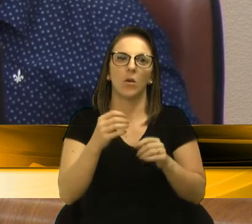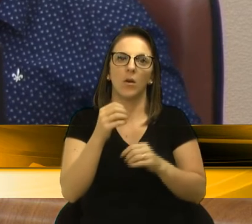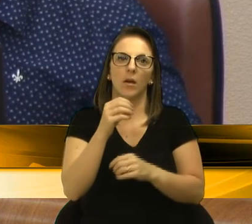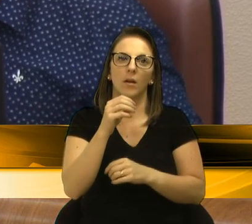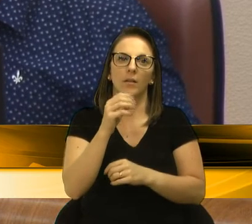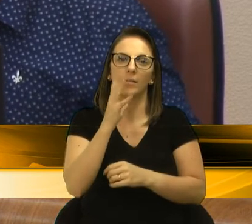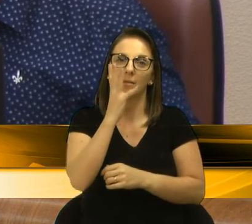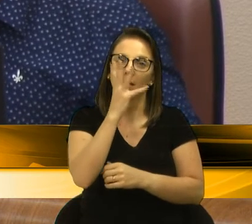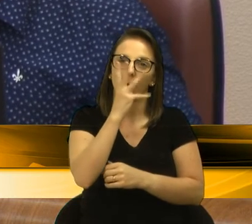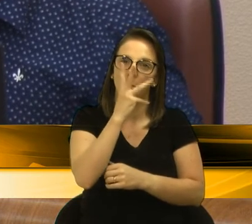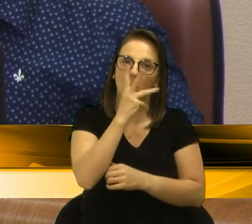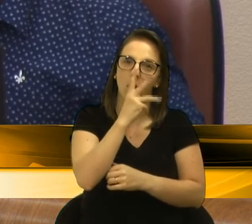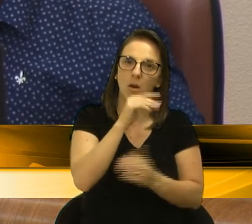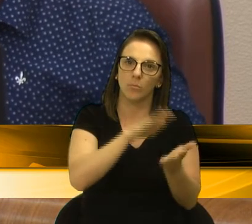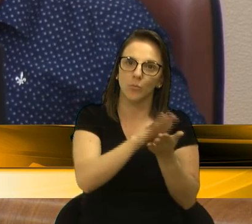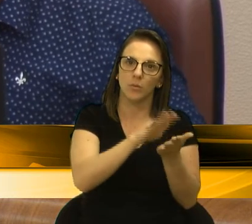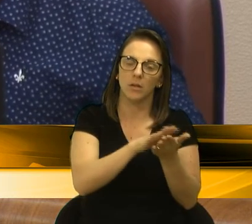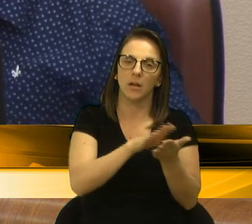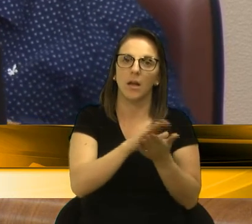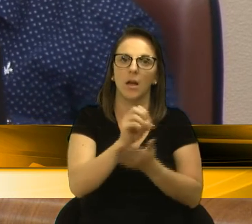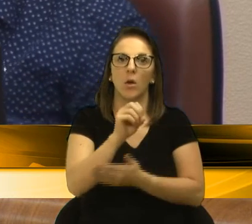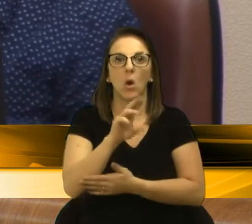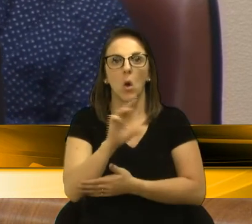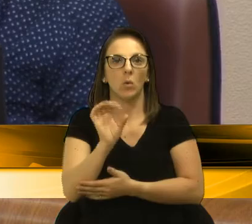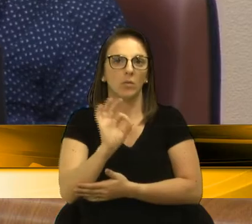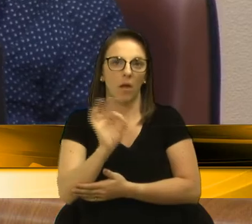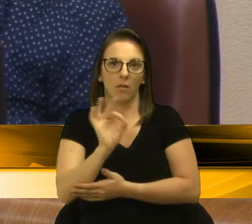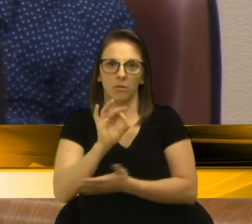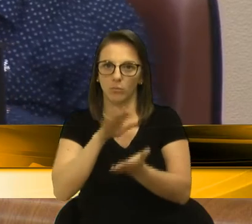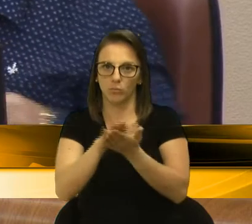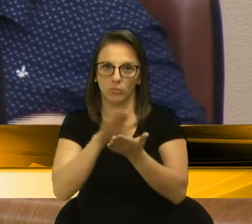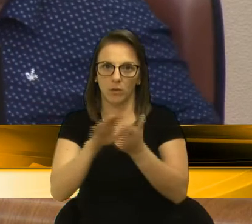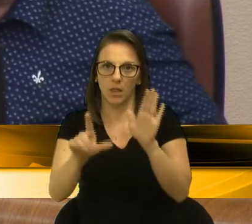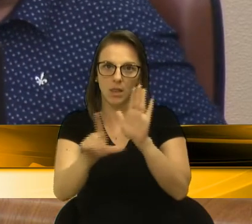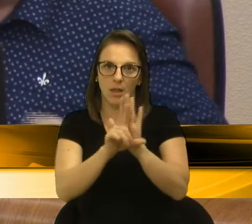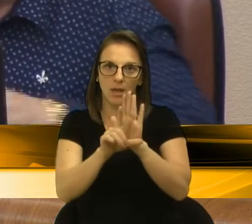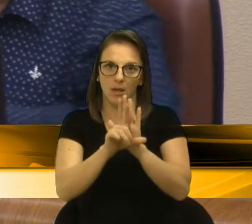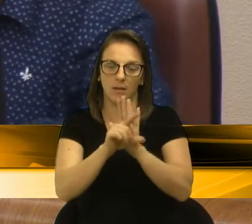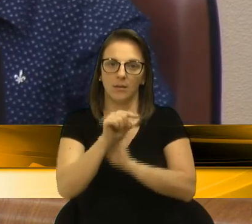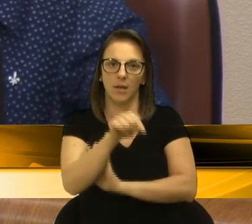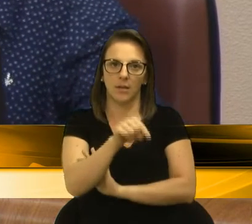as leis, atos sujeitos a essa formalidade.